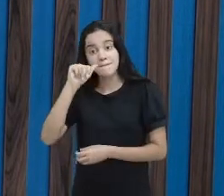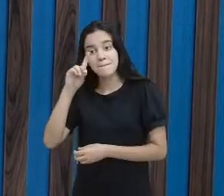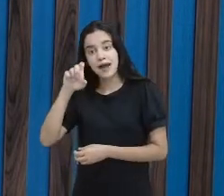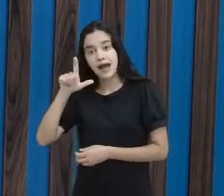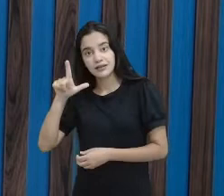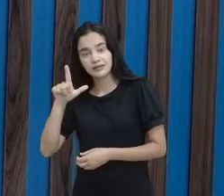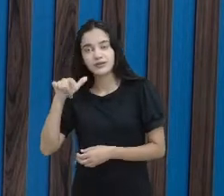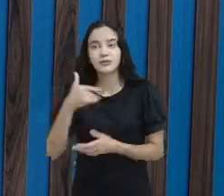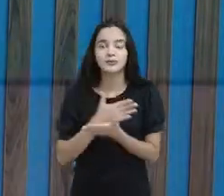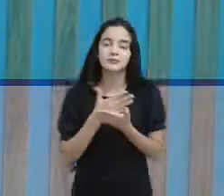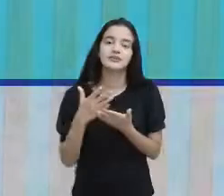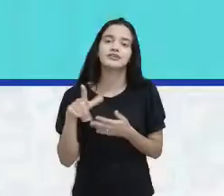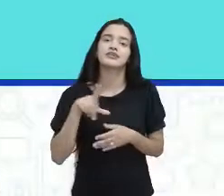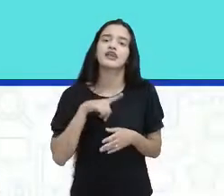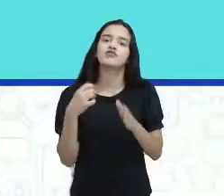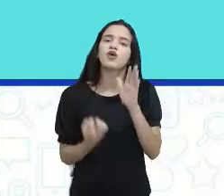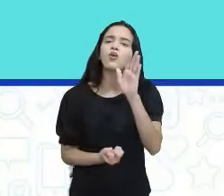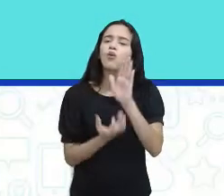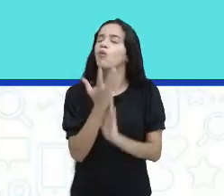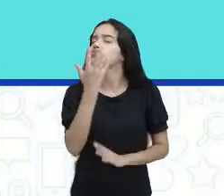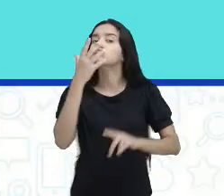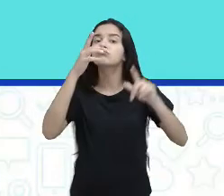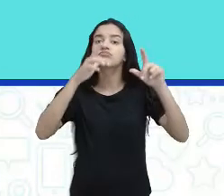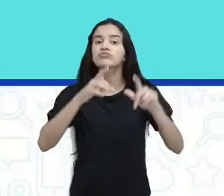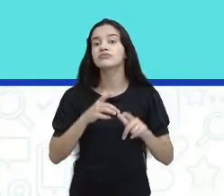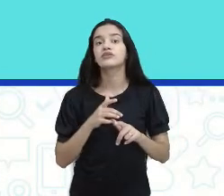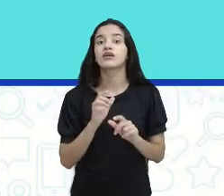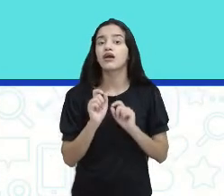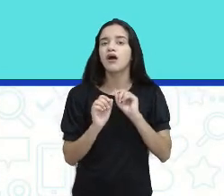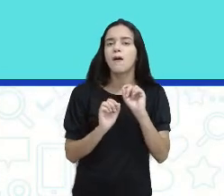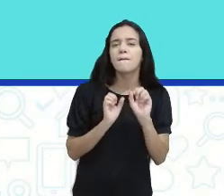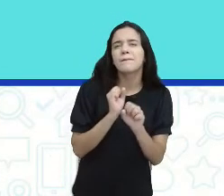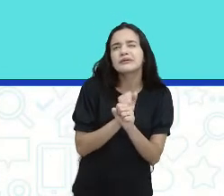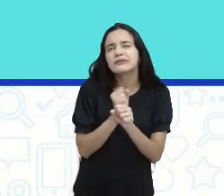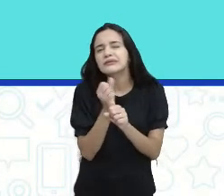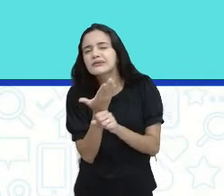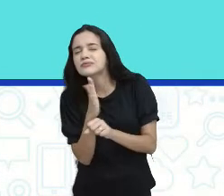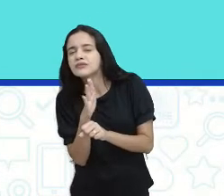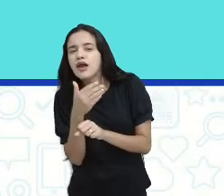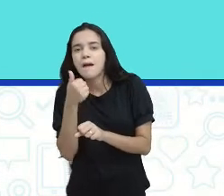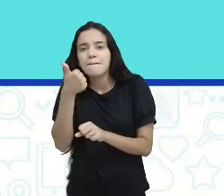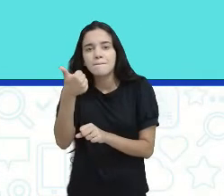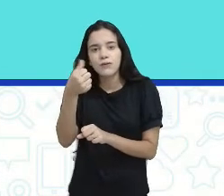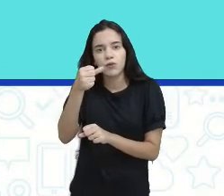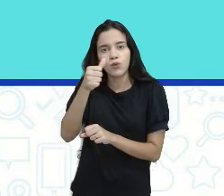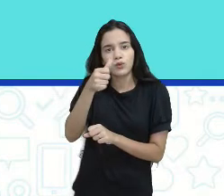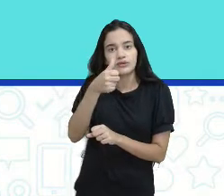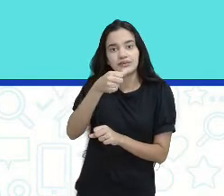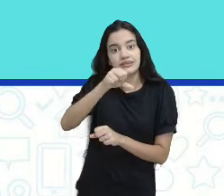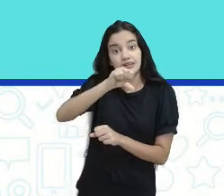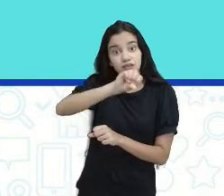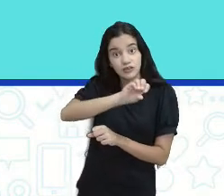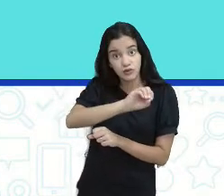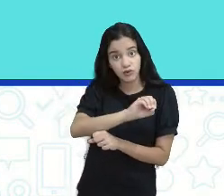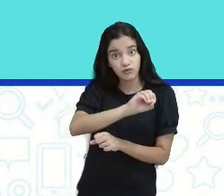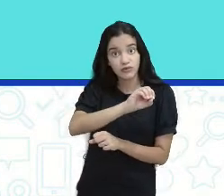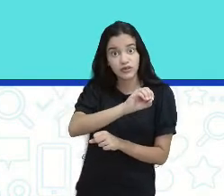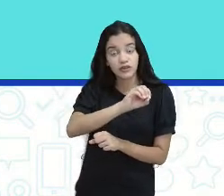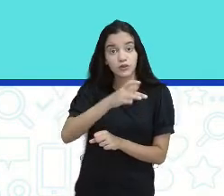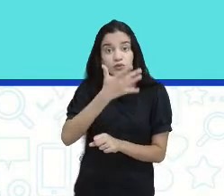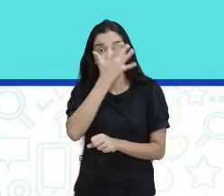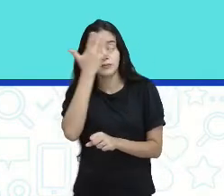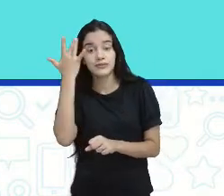né? Ele teve origem aí por volta de 1890, né? Quando passageiros